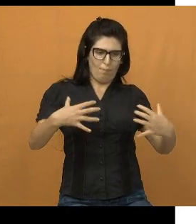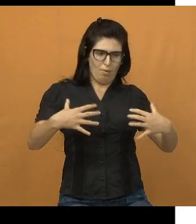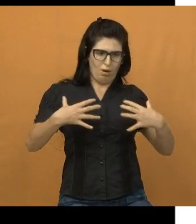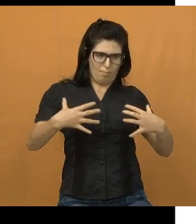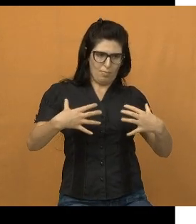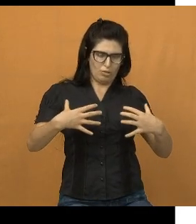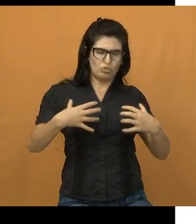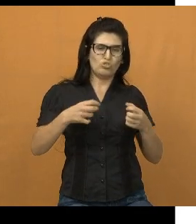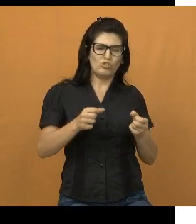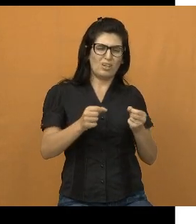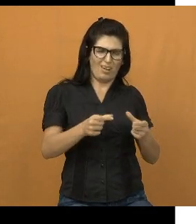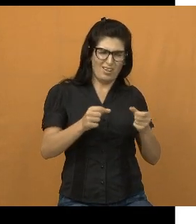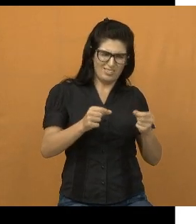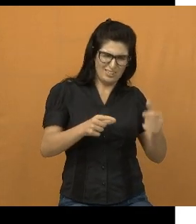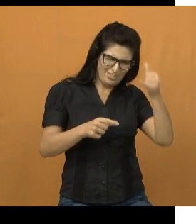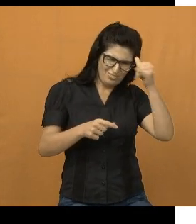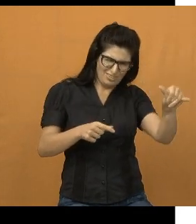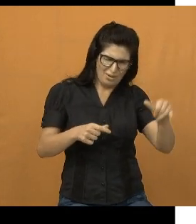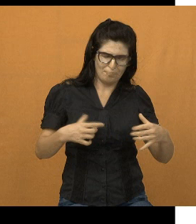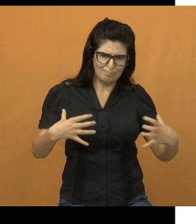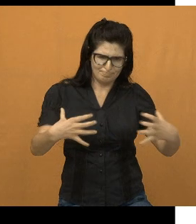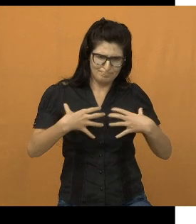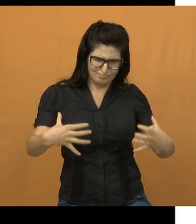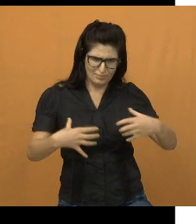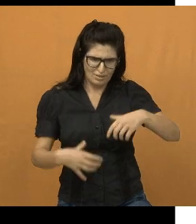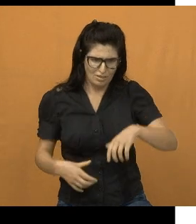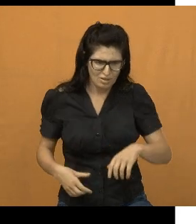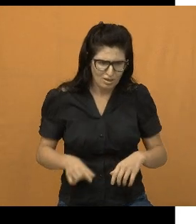10.300 exames, tomografia,